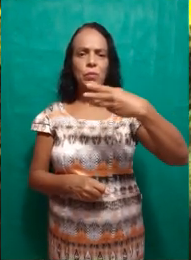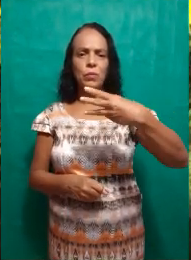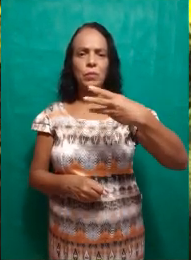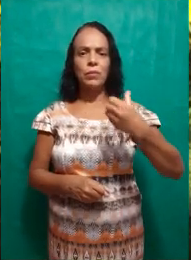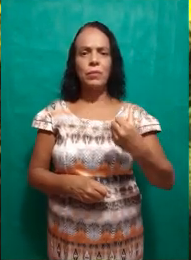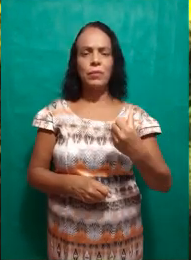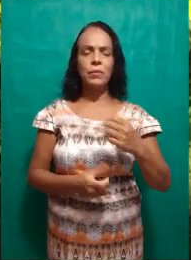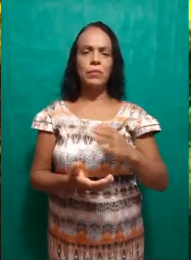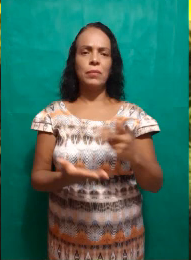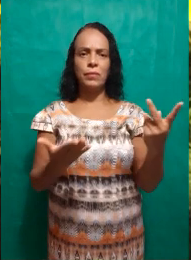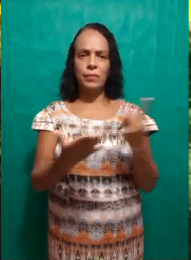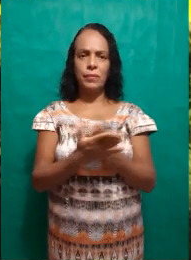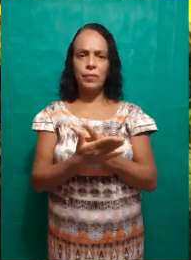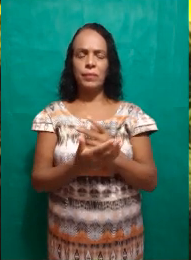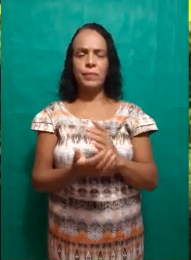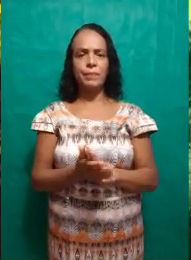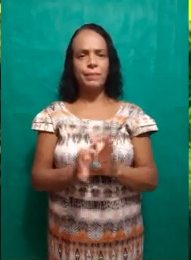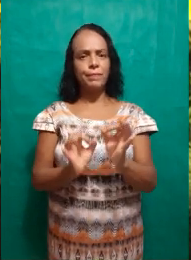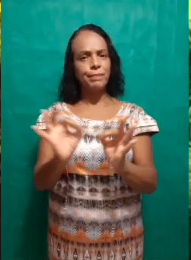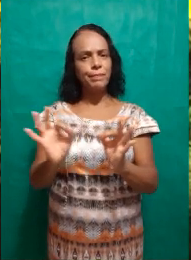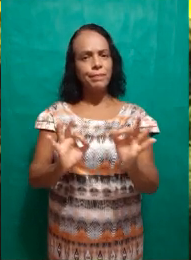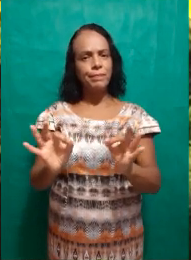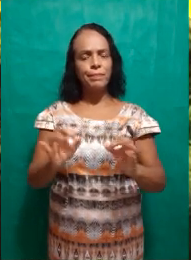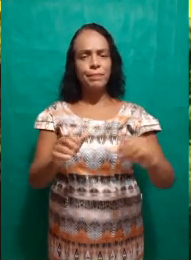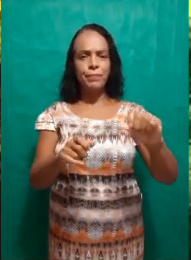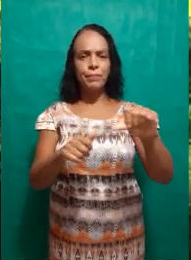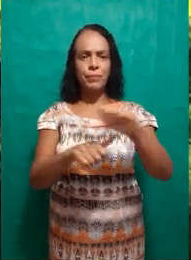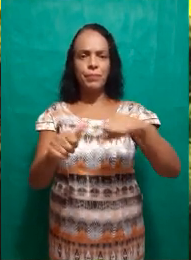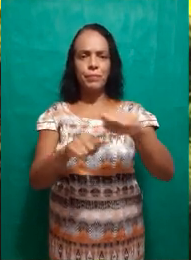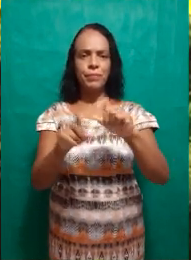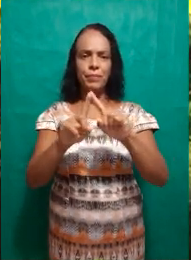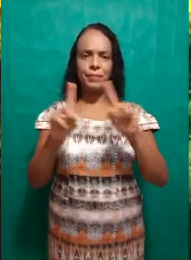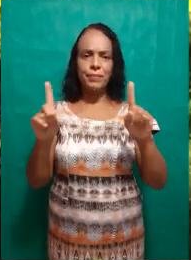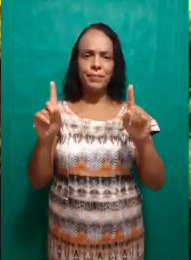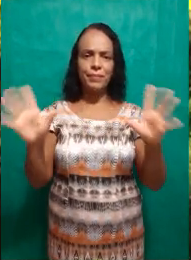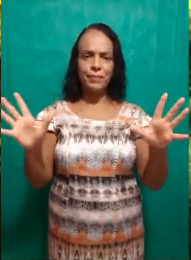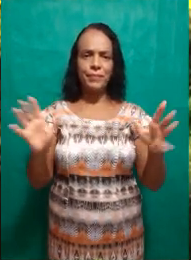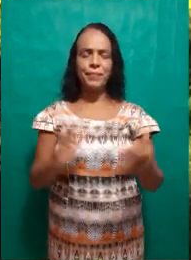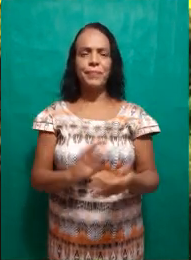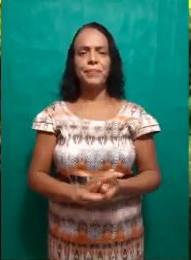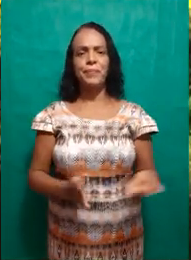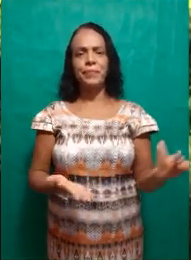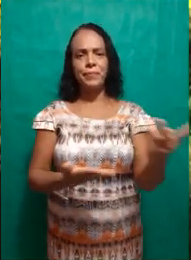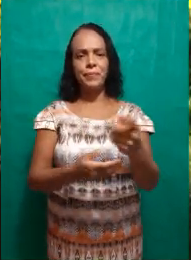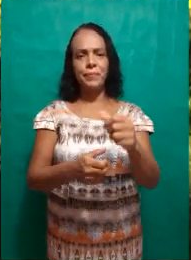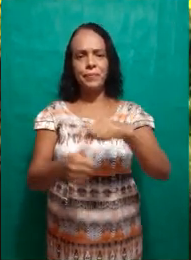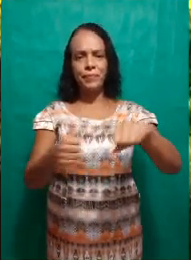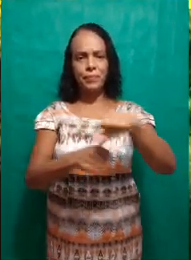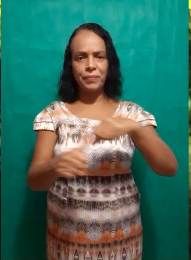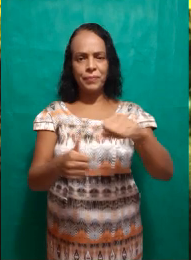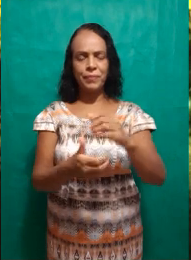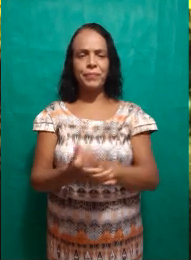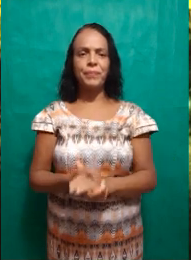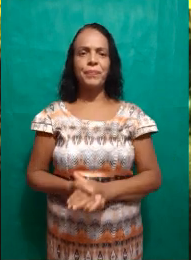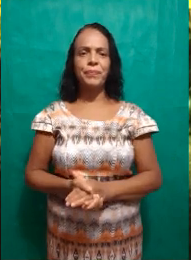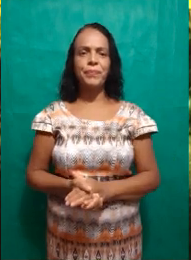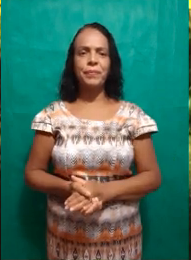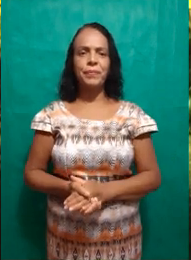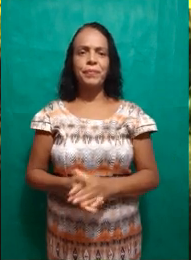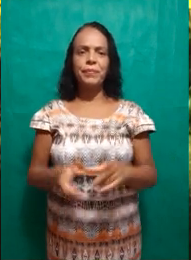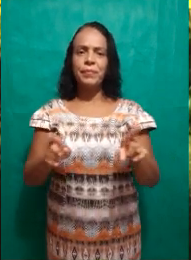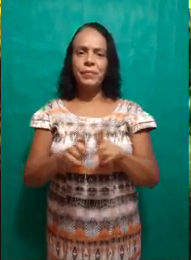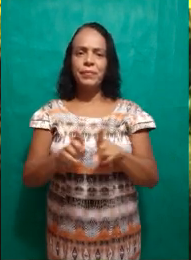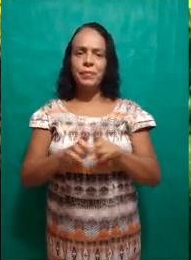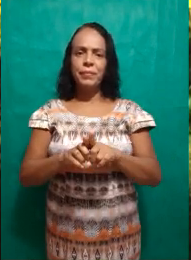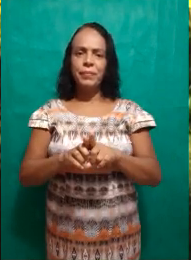1936, foi que deu-se então essas mudanças. Nessa